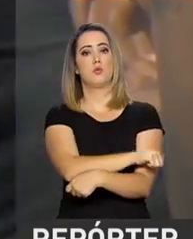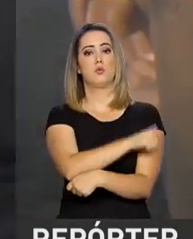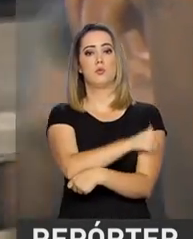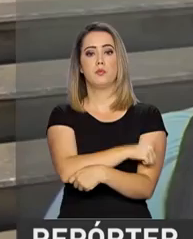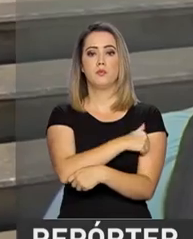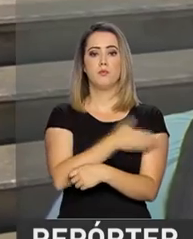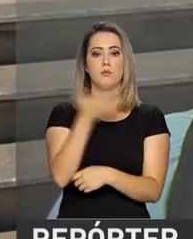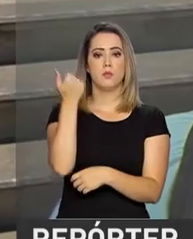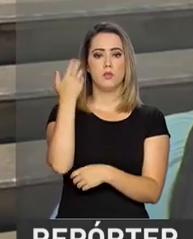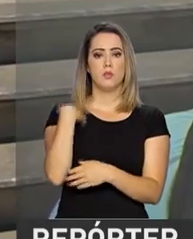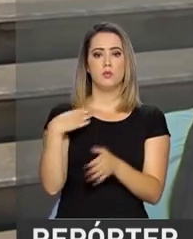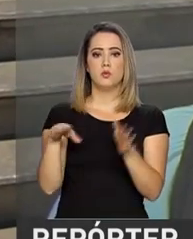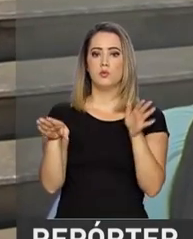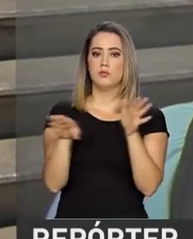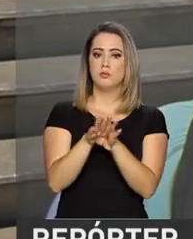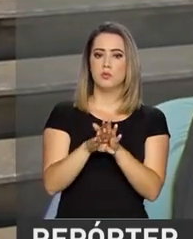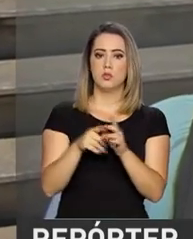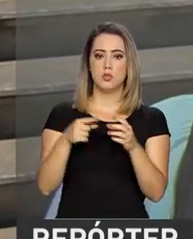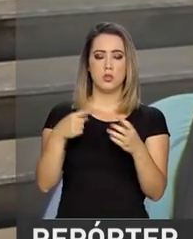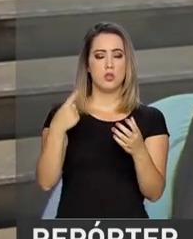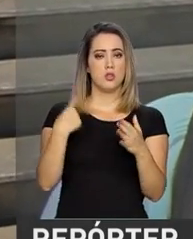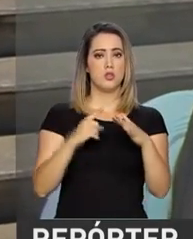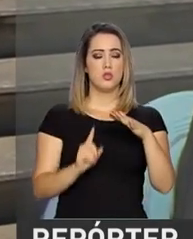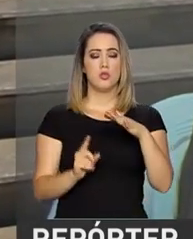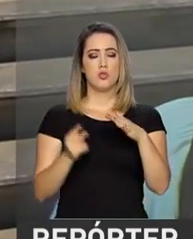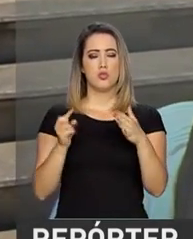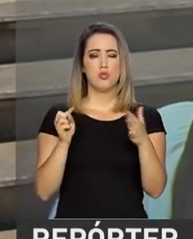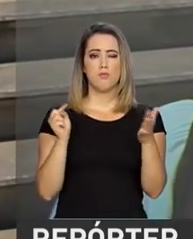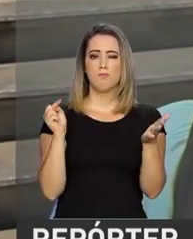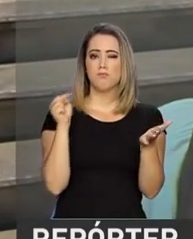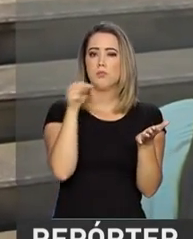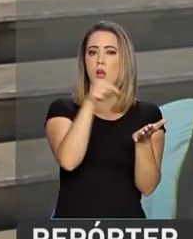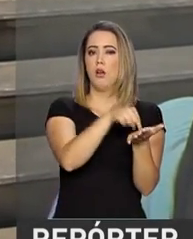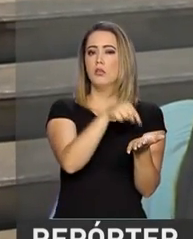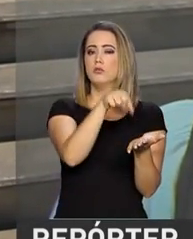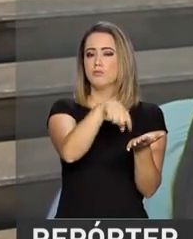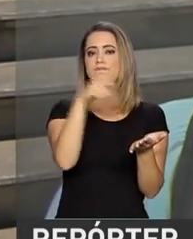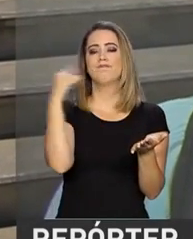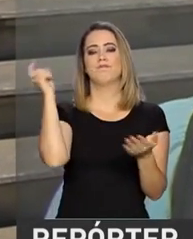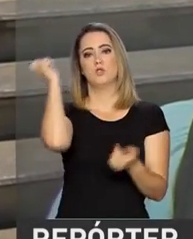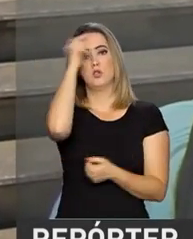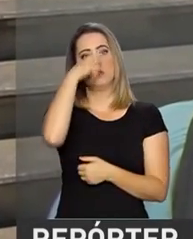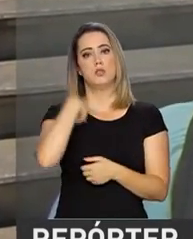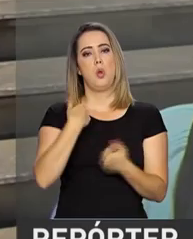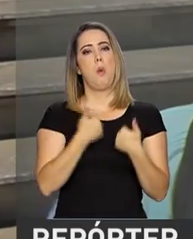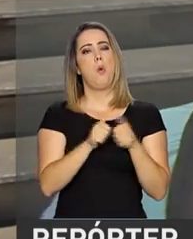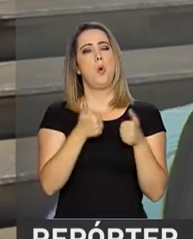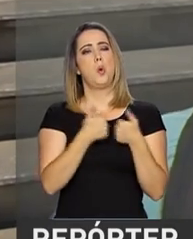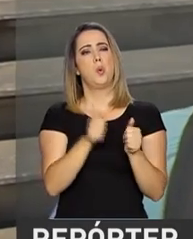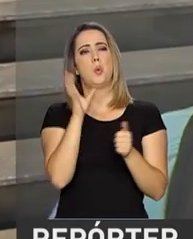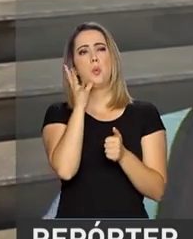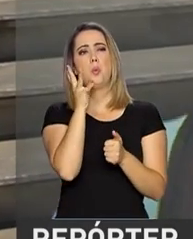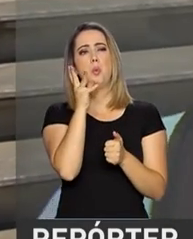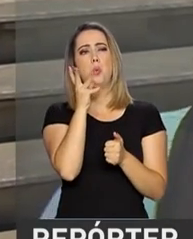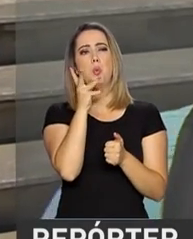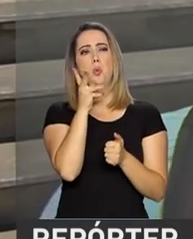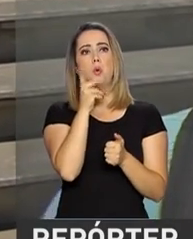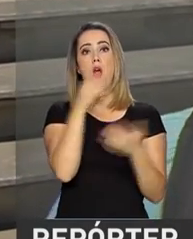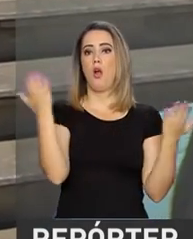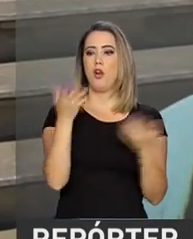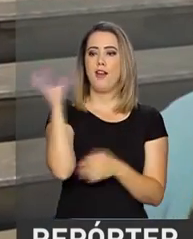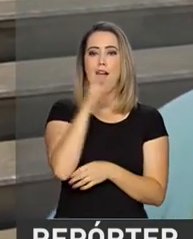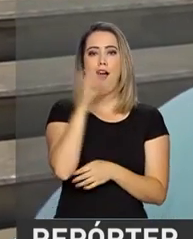tempo atrás, chegar no centro da cidade não era fácil. Eu passava muito tempo no ônibus, aí agora é mais